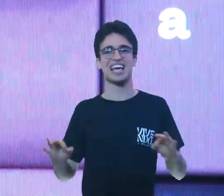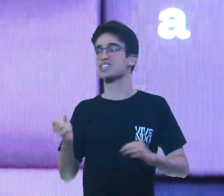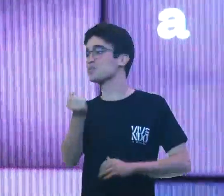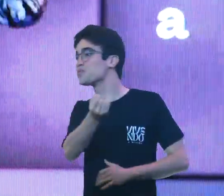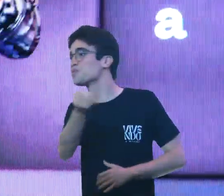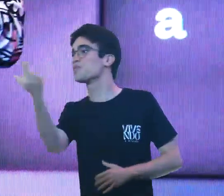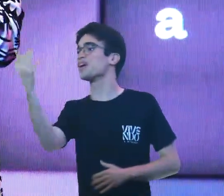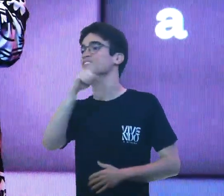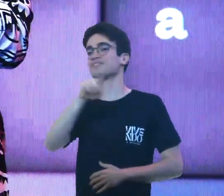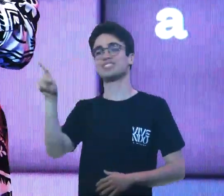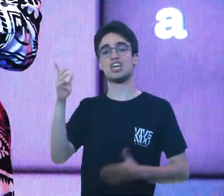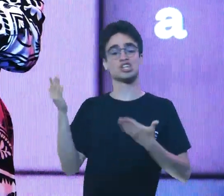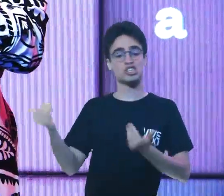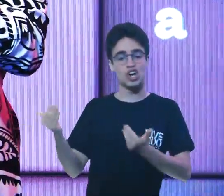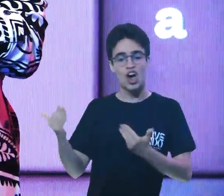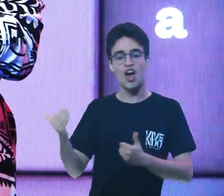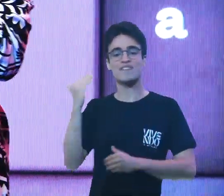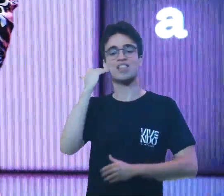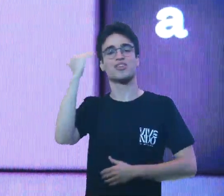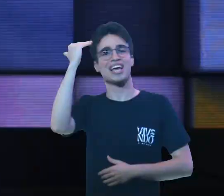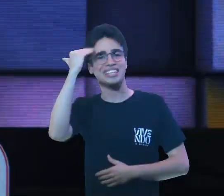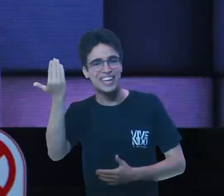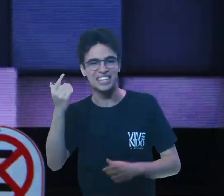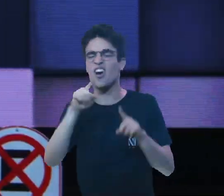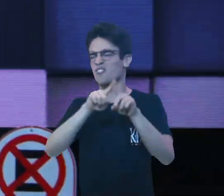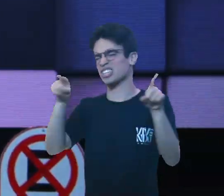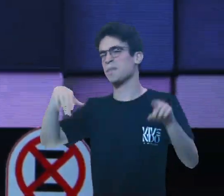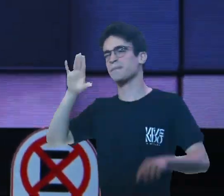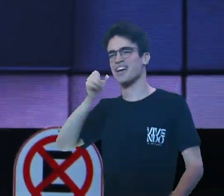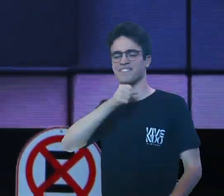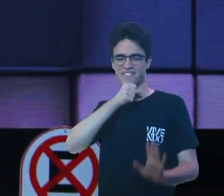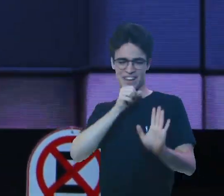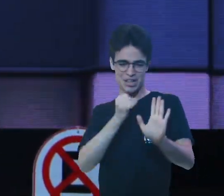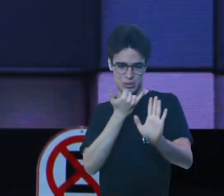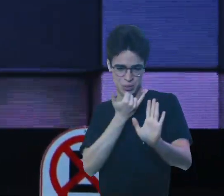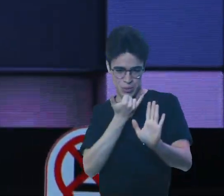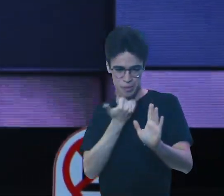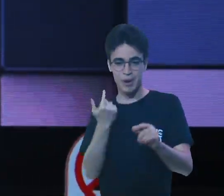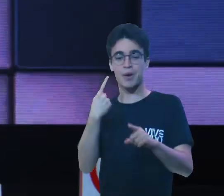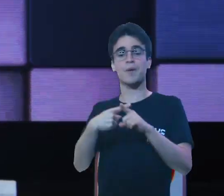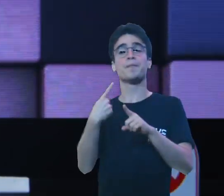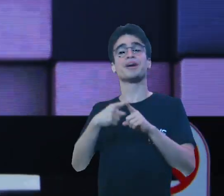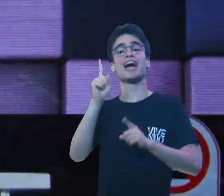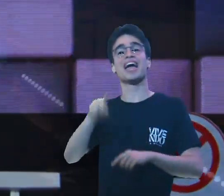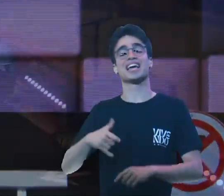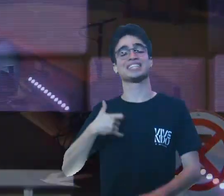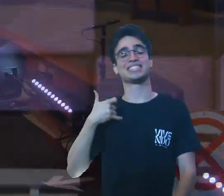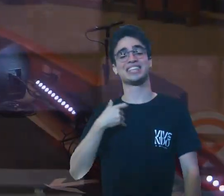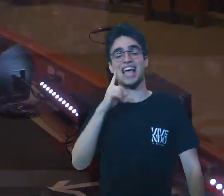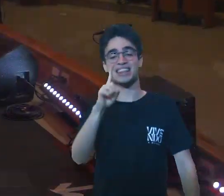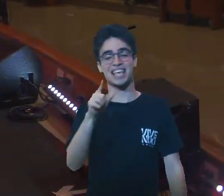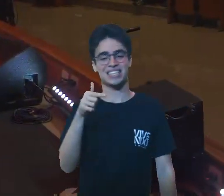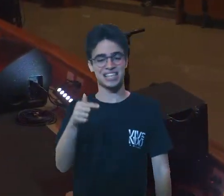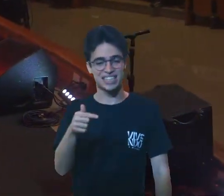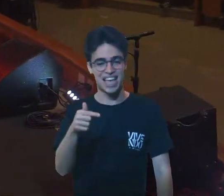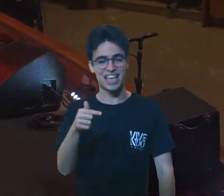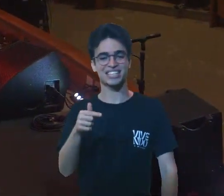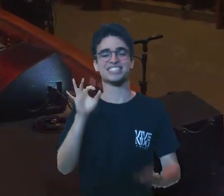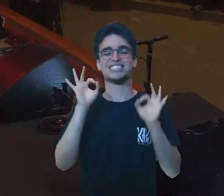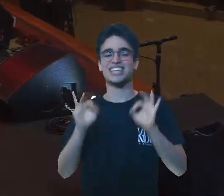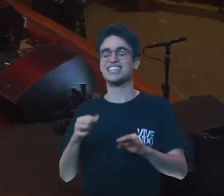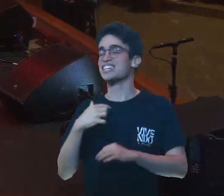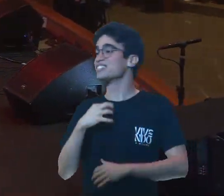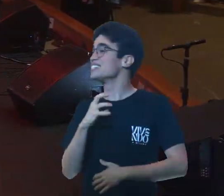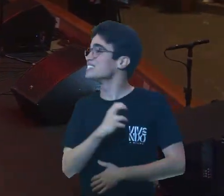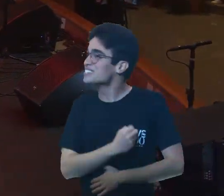de jovens e adolescentes, que me perdoem os mais maduros aqui, porque foi aos 17 anos de idade que eu me apaixonei